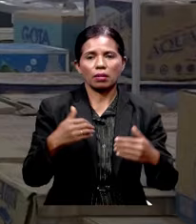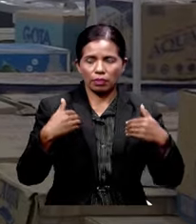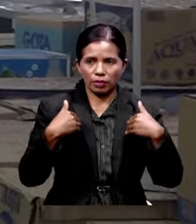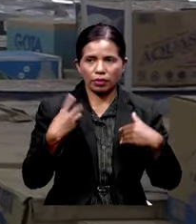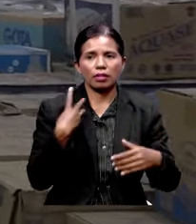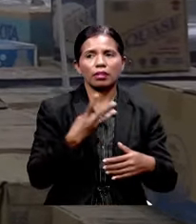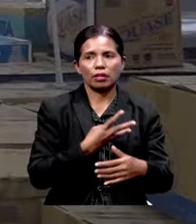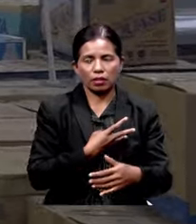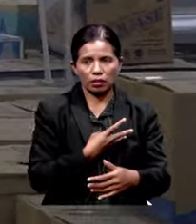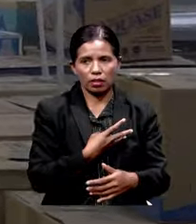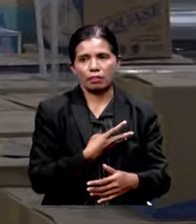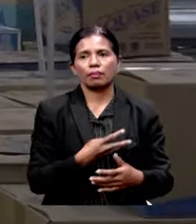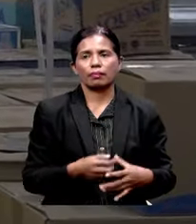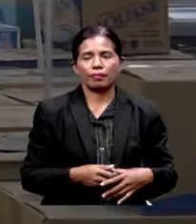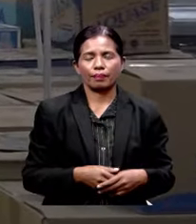ecaran ne maka